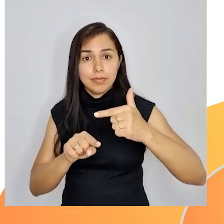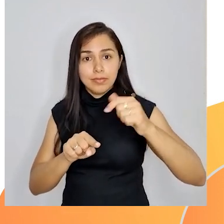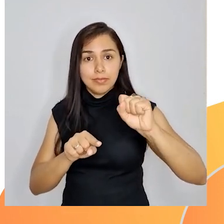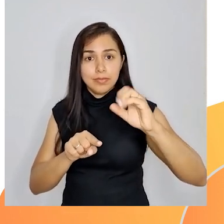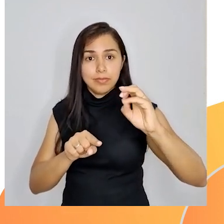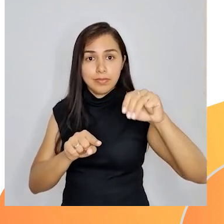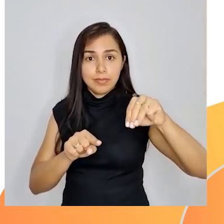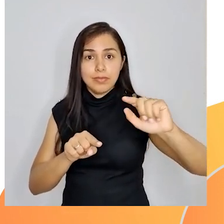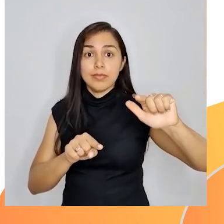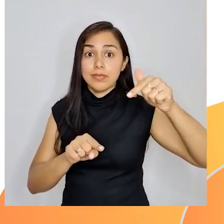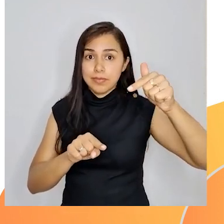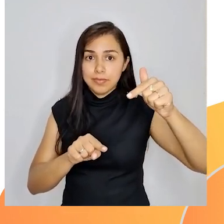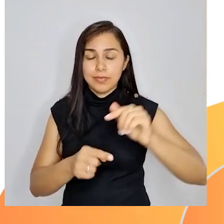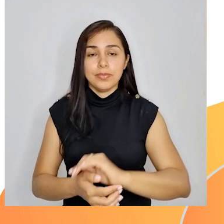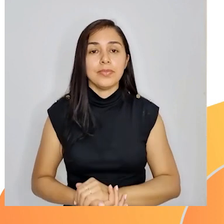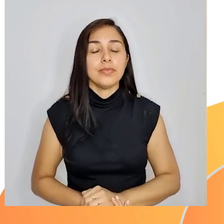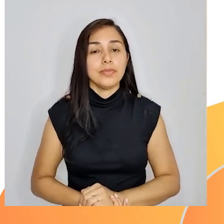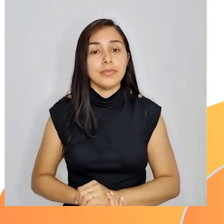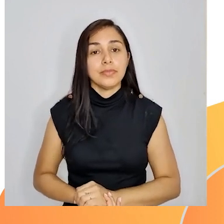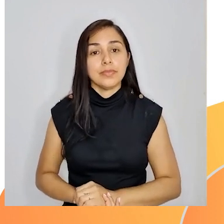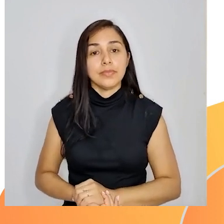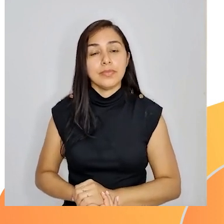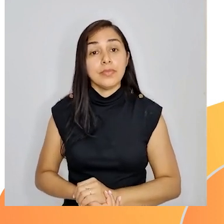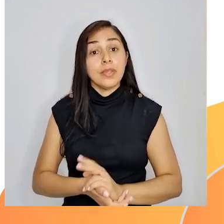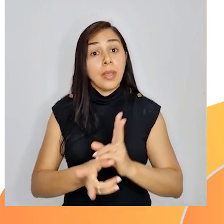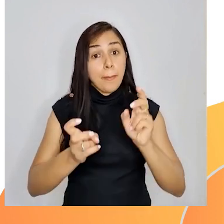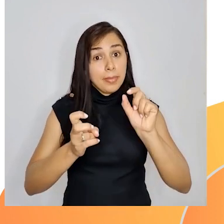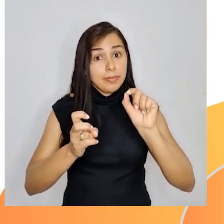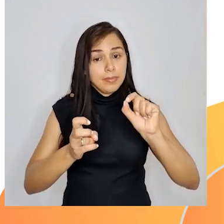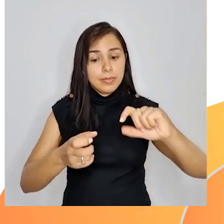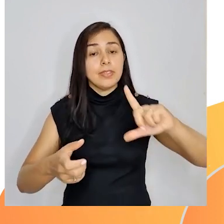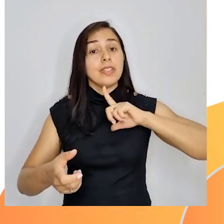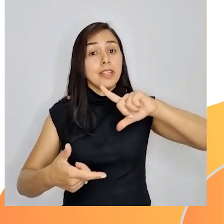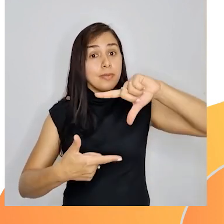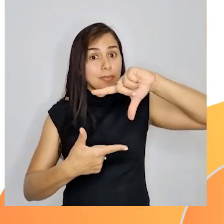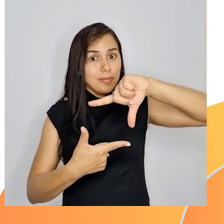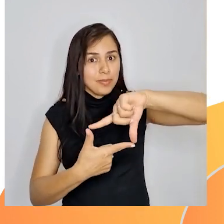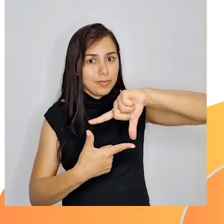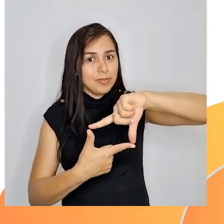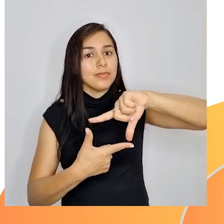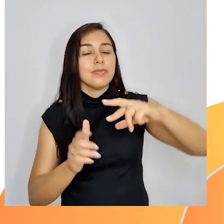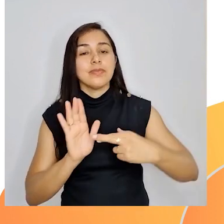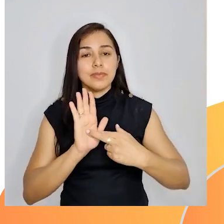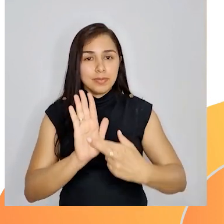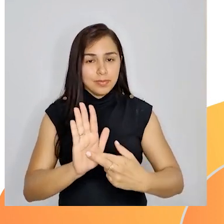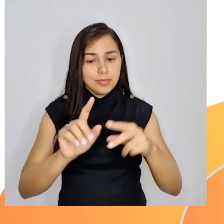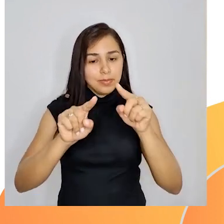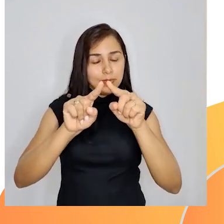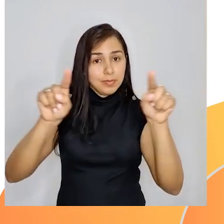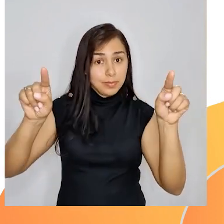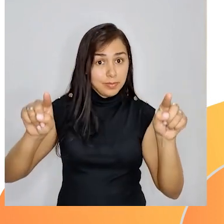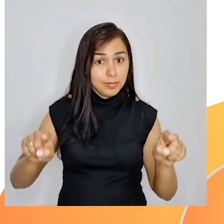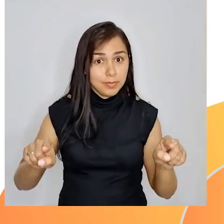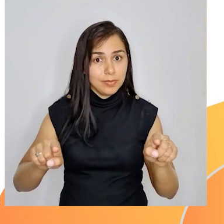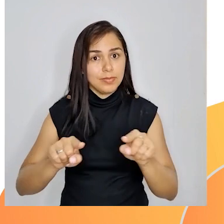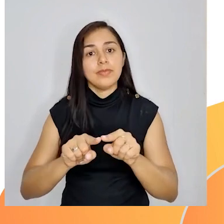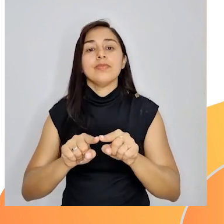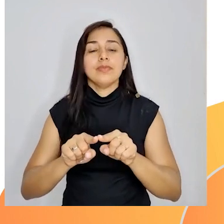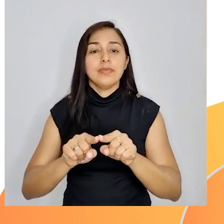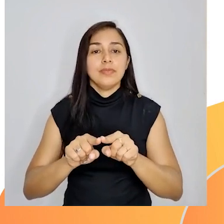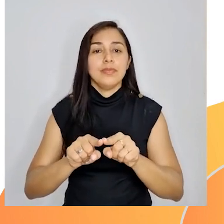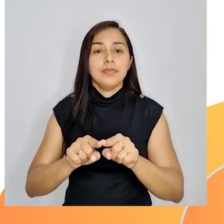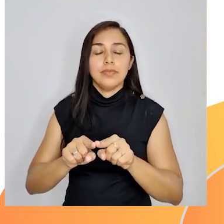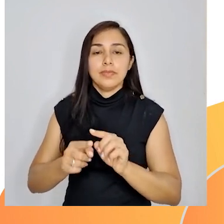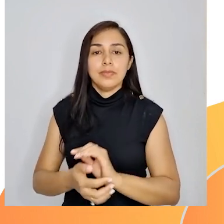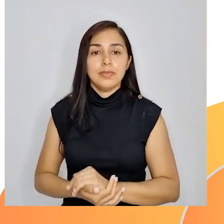temos retângulos aqui ó então nós podemos utilizar essas informações para fazer a relação